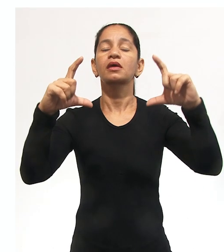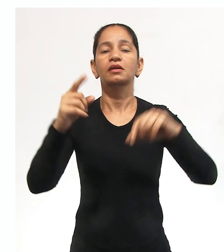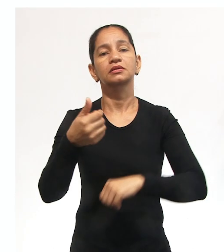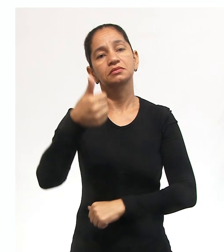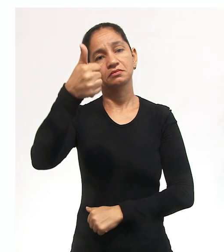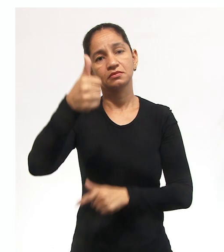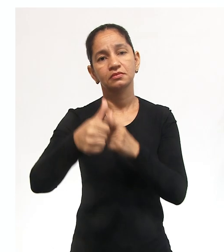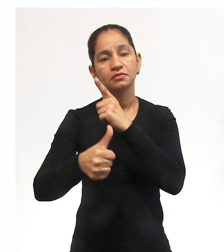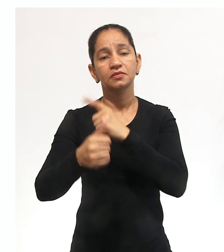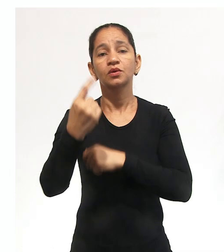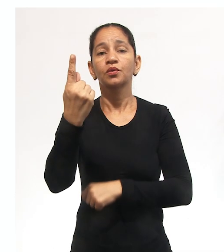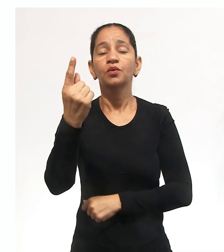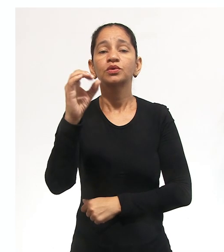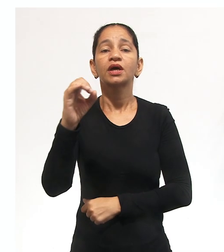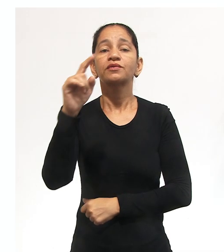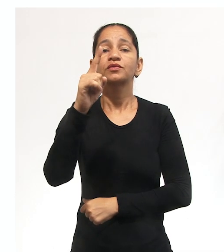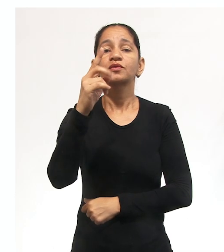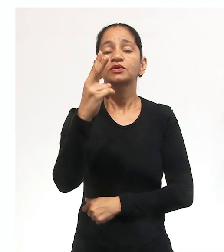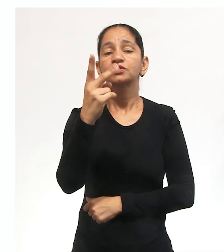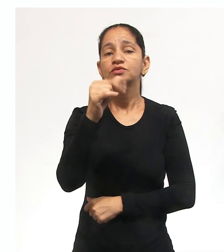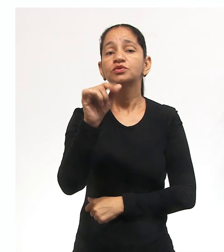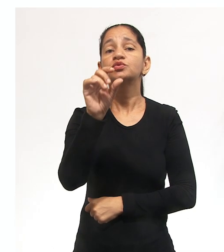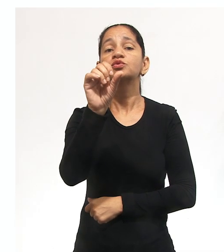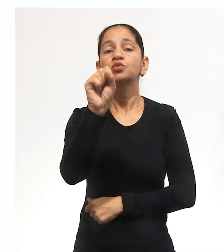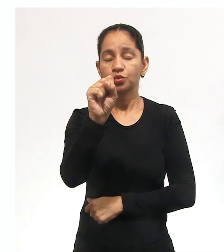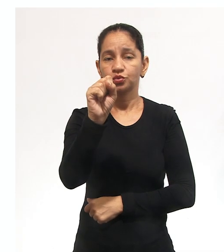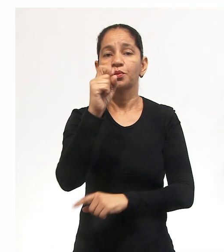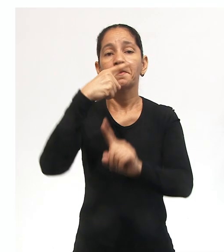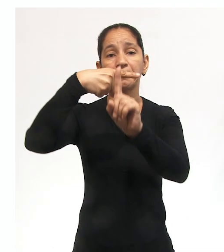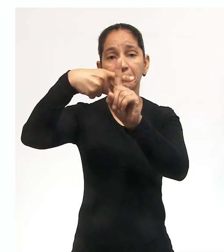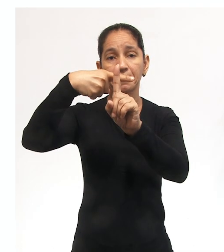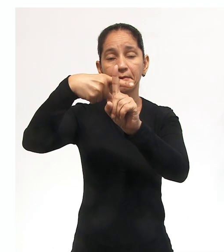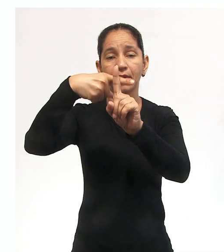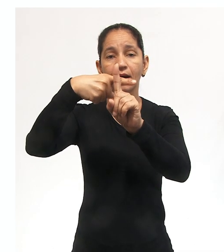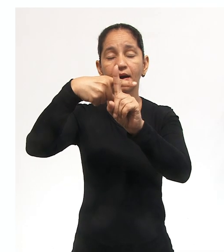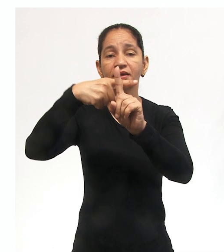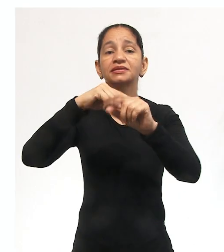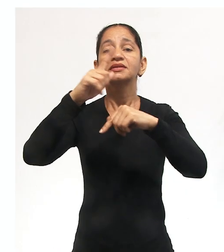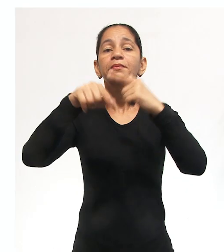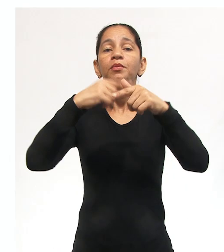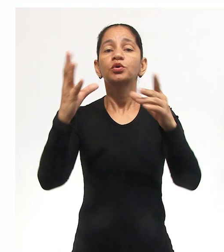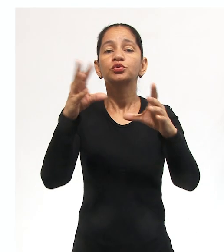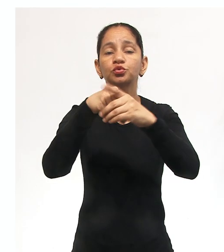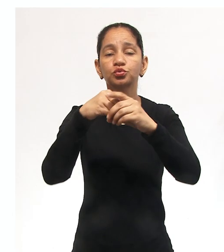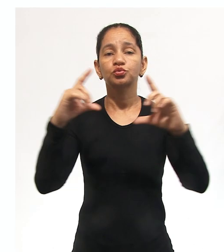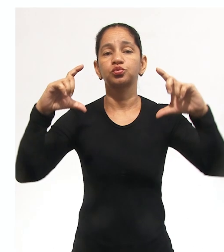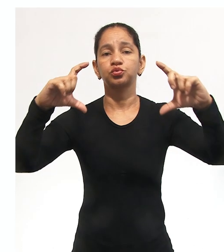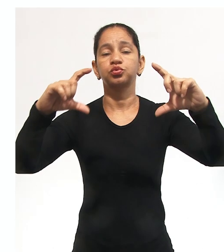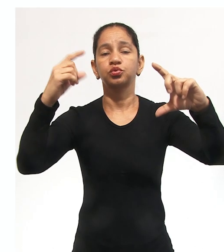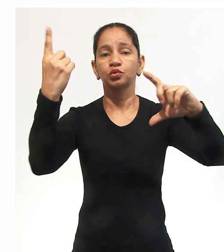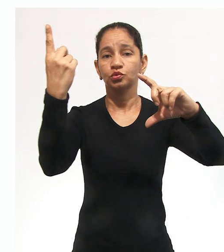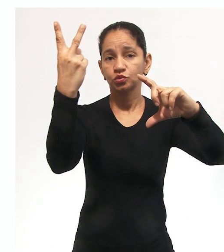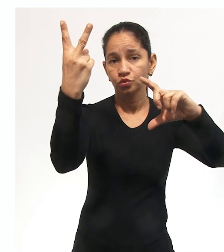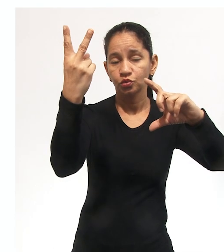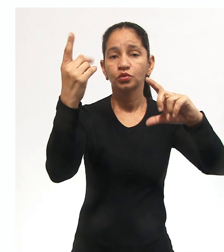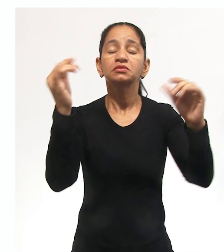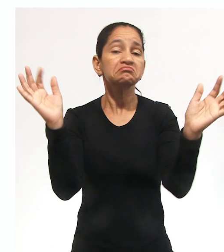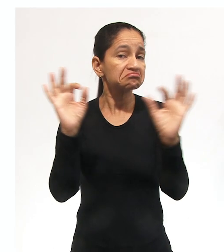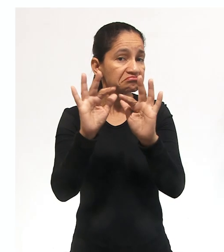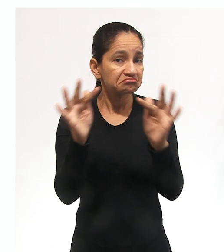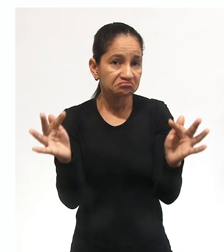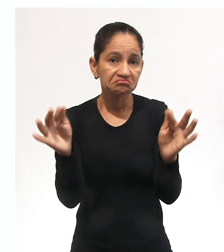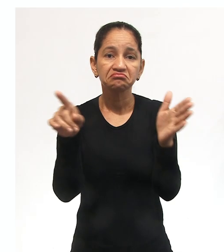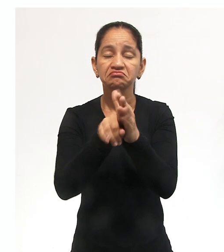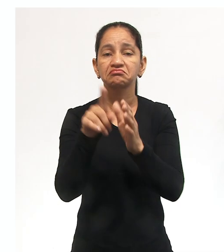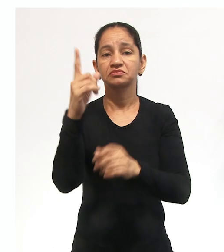mais 0,18 é igual a 1,018, elevado a 12 menos 1. Se a gente